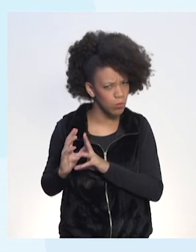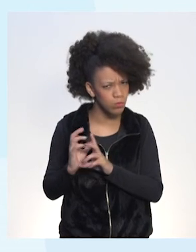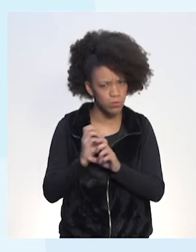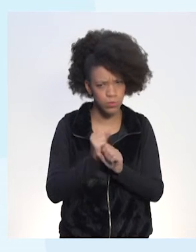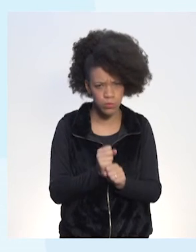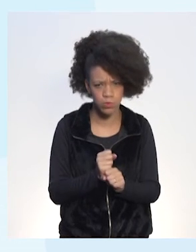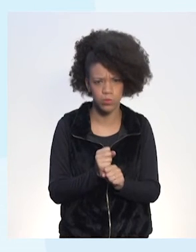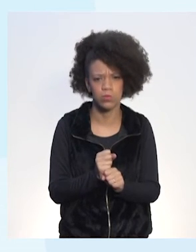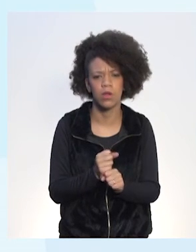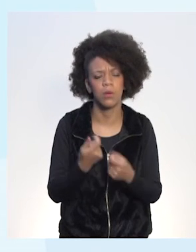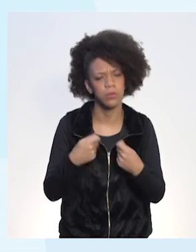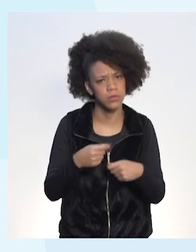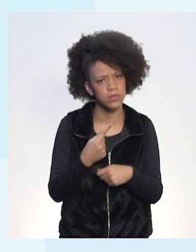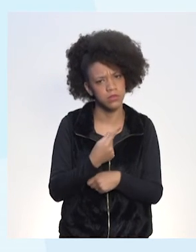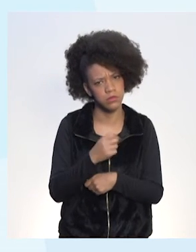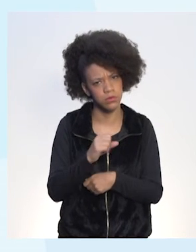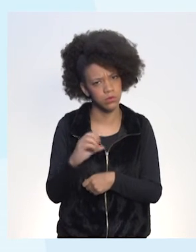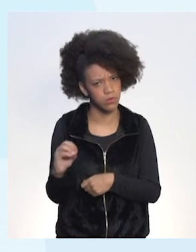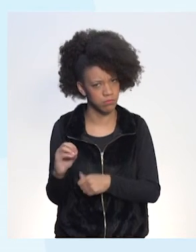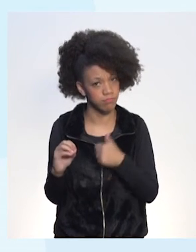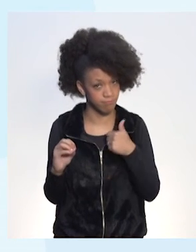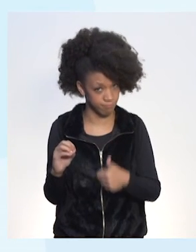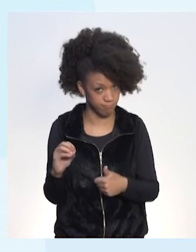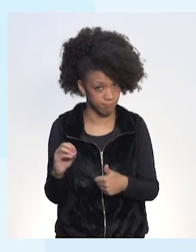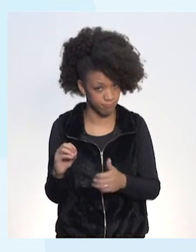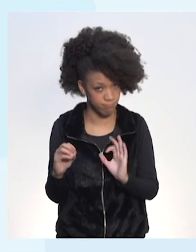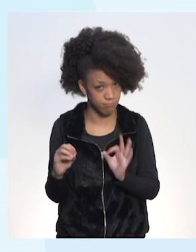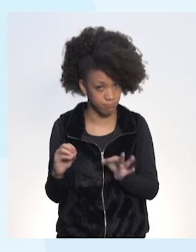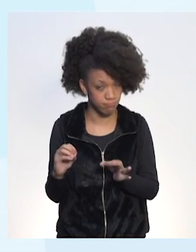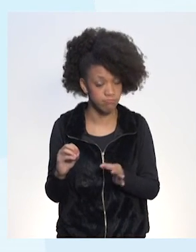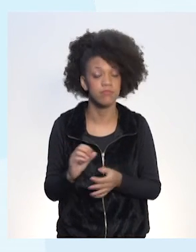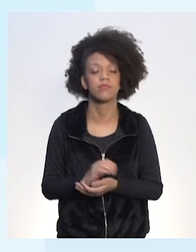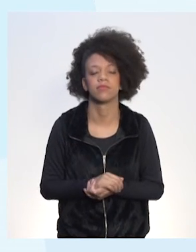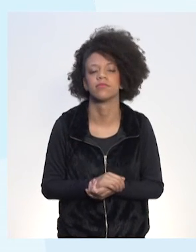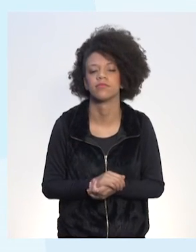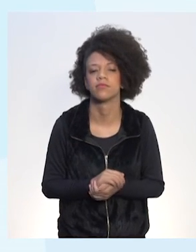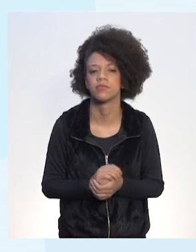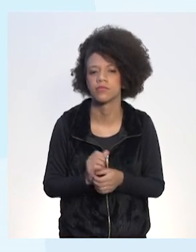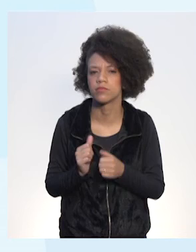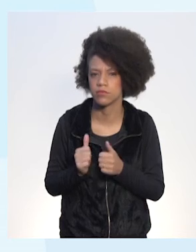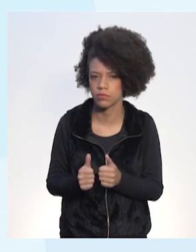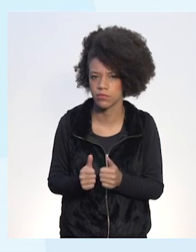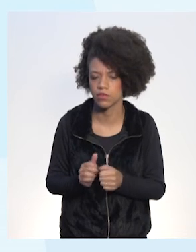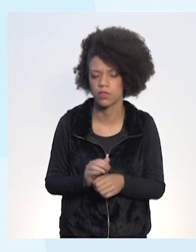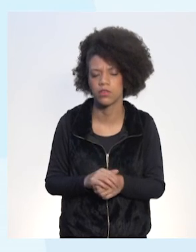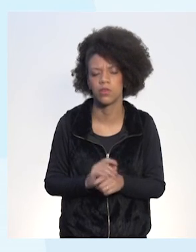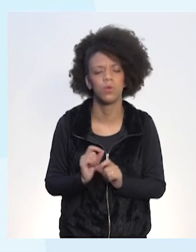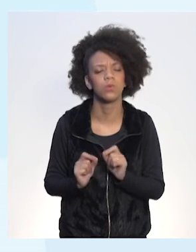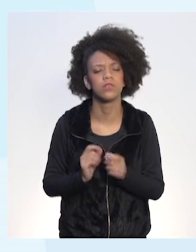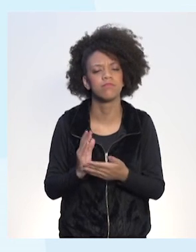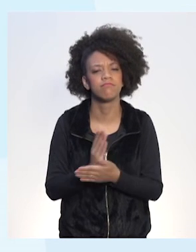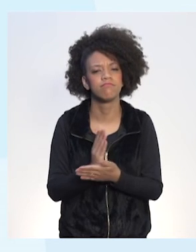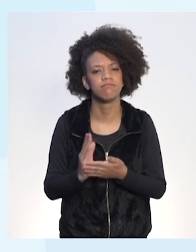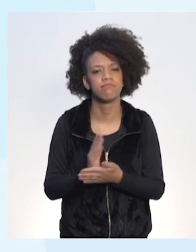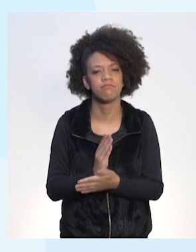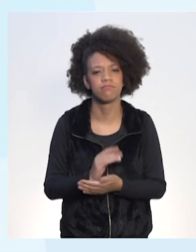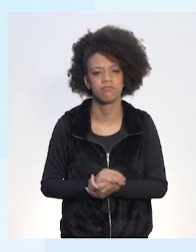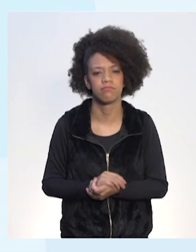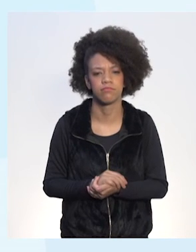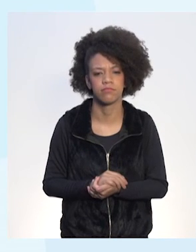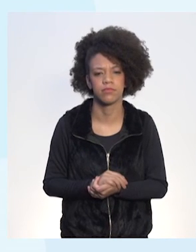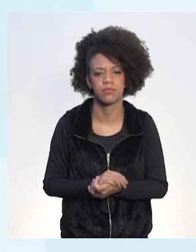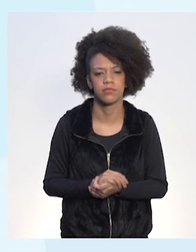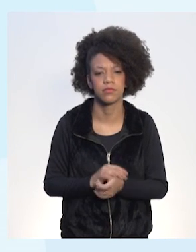que dar 180 graus. Beleza? Até aqui tudo bem? Então, o que eu vou separar?